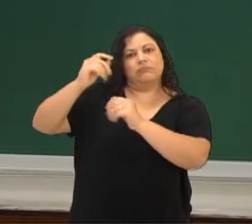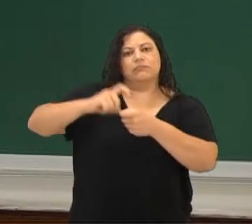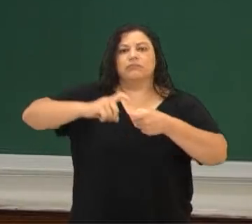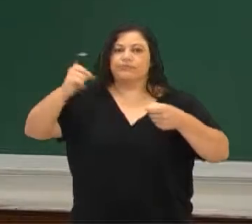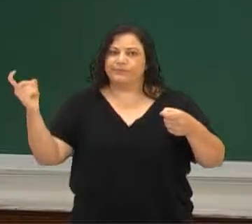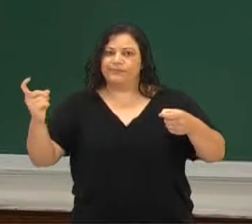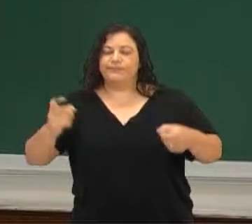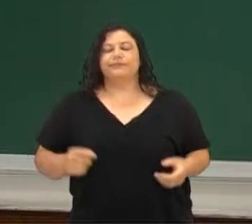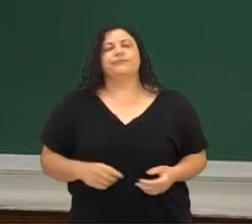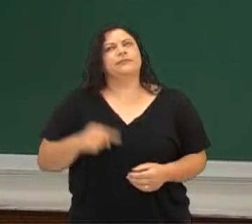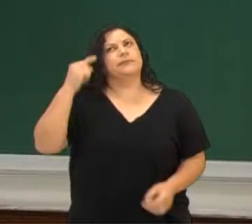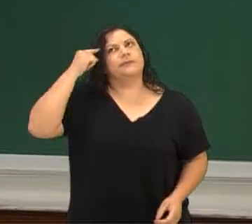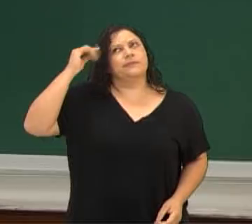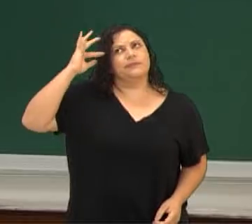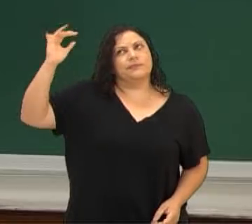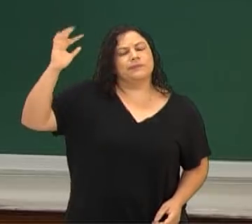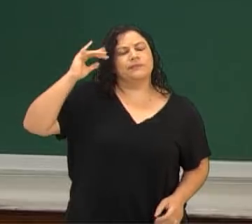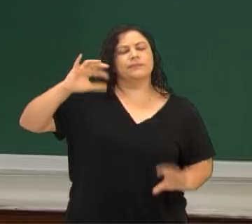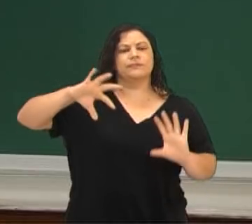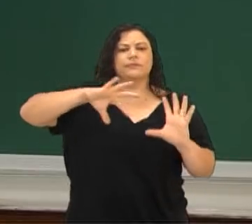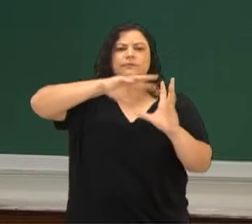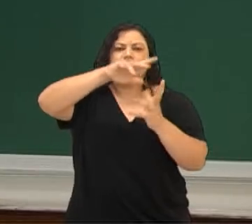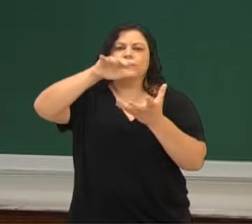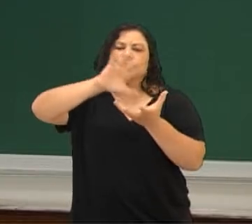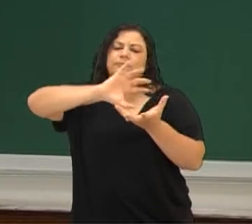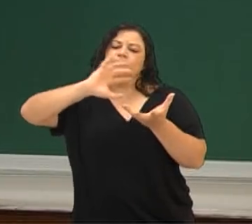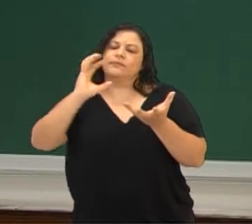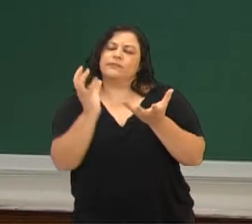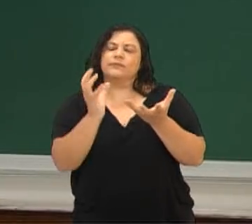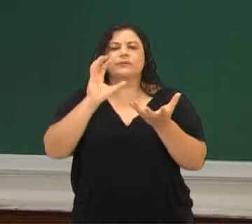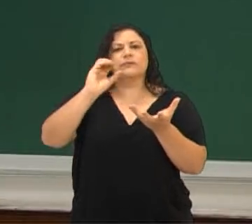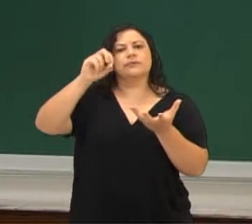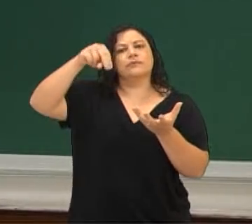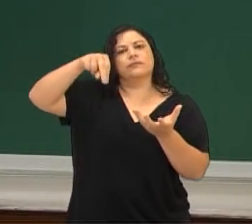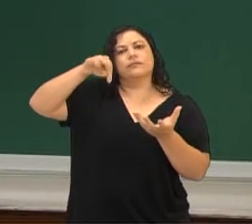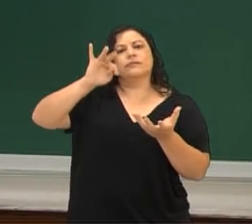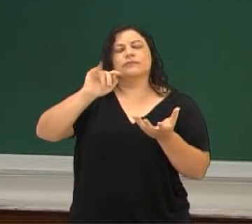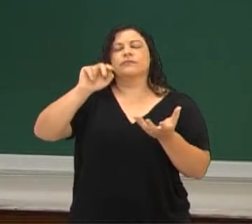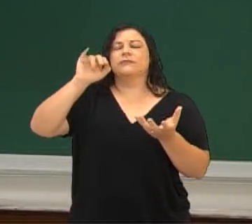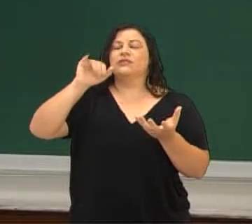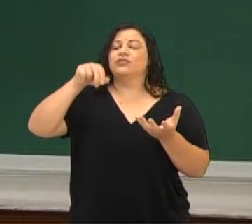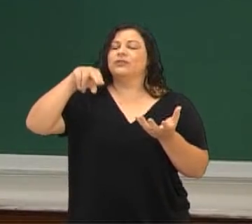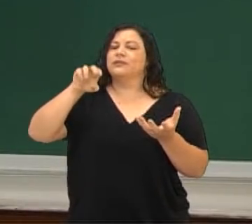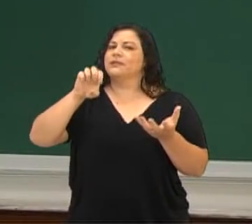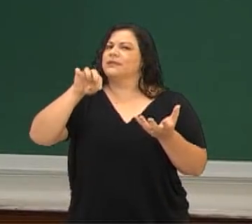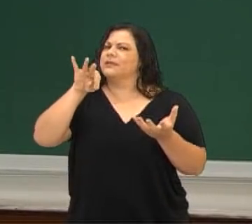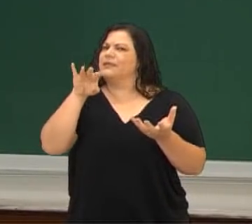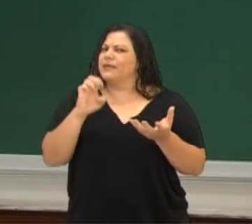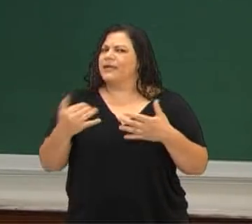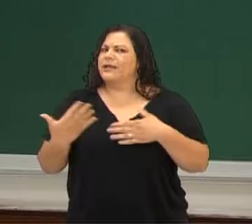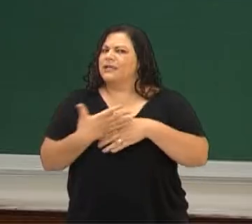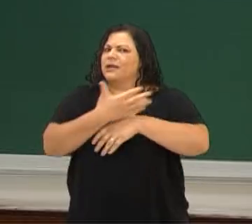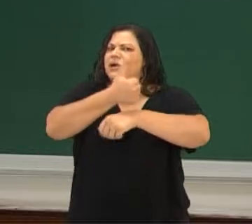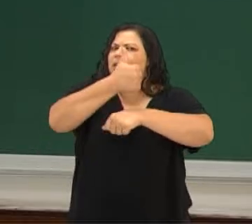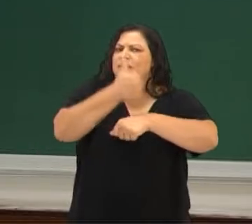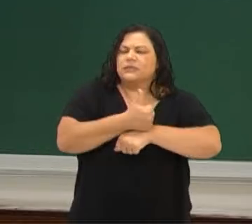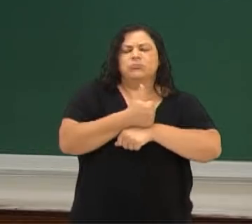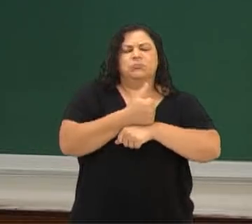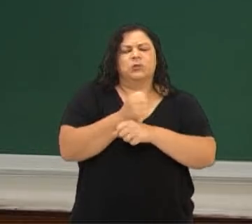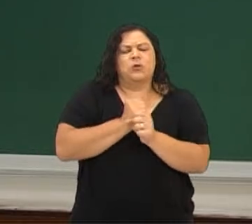imaginem um continente que ficou sendo explorado, né? Sendo colonizado durante séculos aí pelos